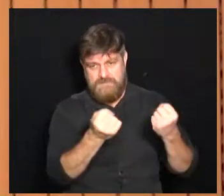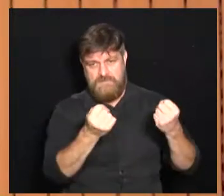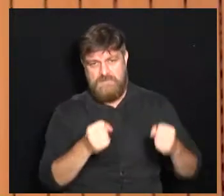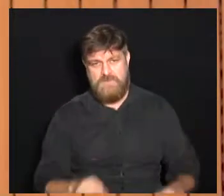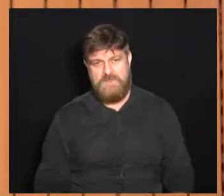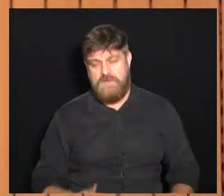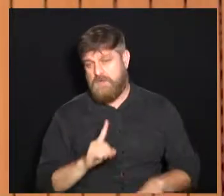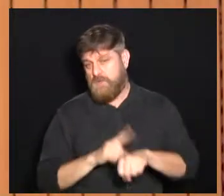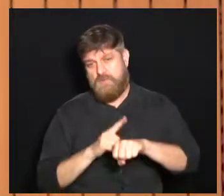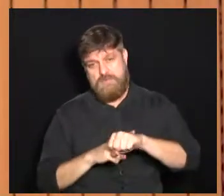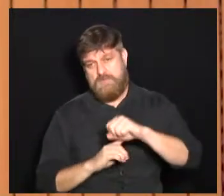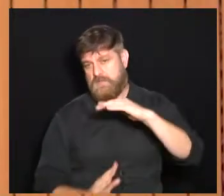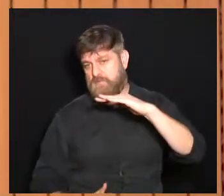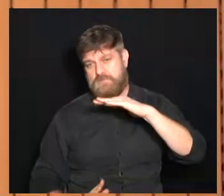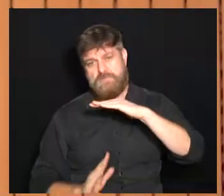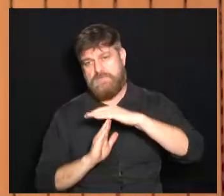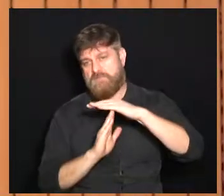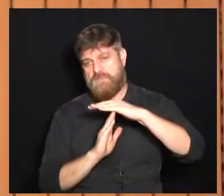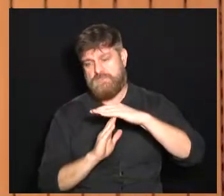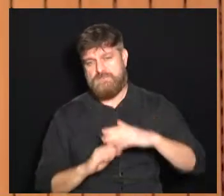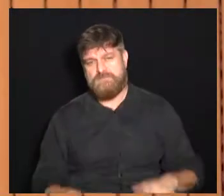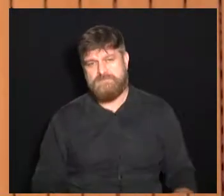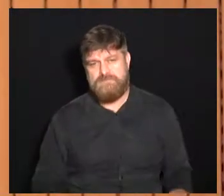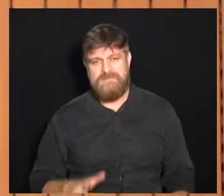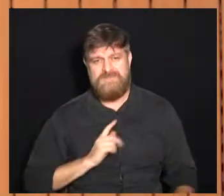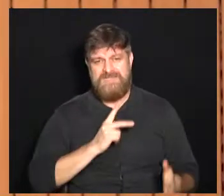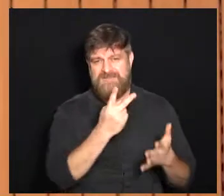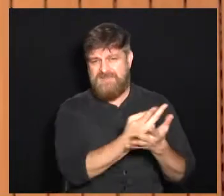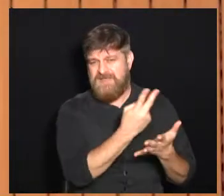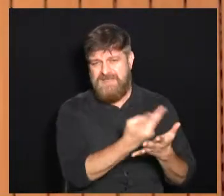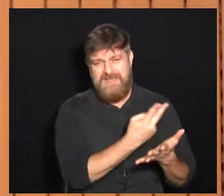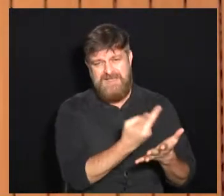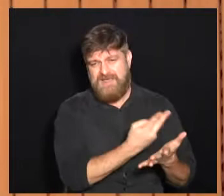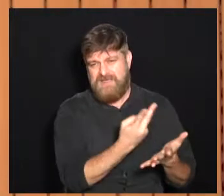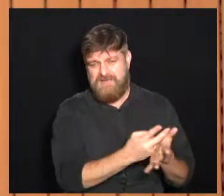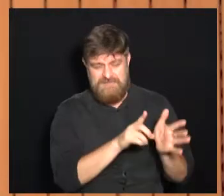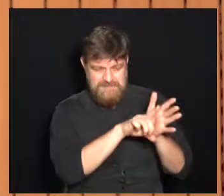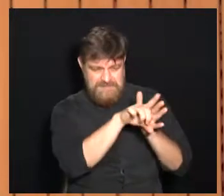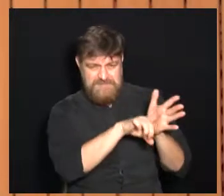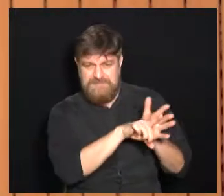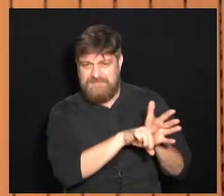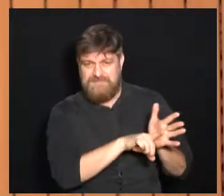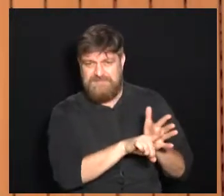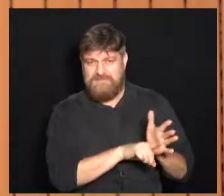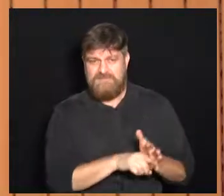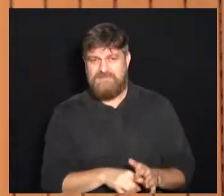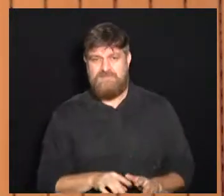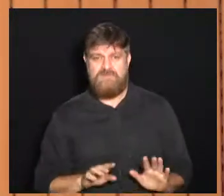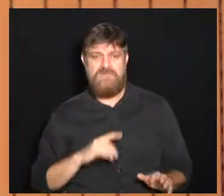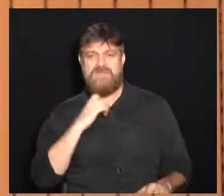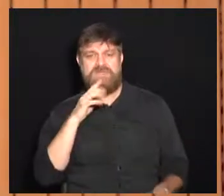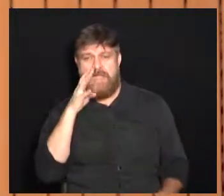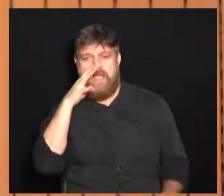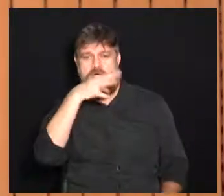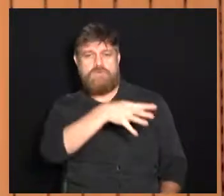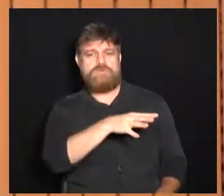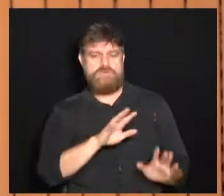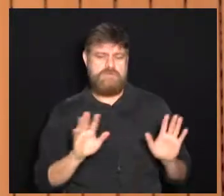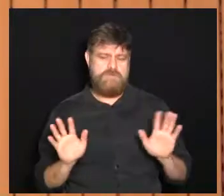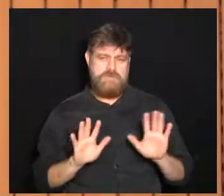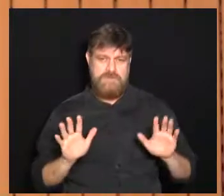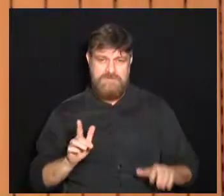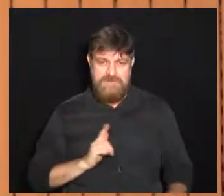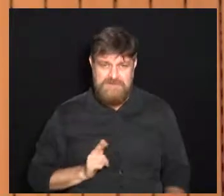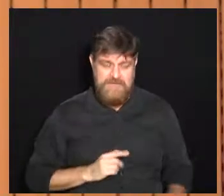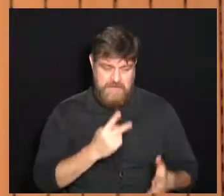tá? Foi simplesmente assim, irregularidades que têm que ser apuradas. Ninguém está falando nada além disso.